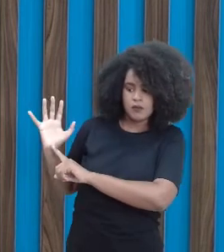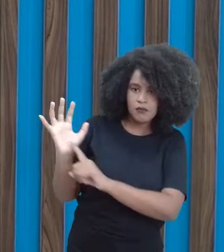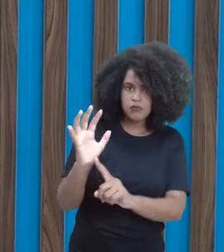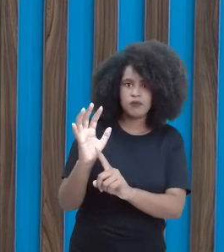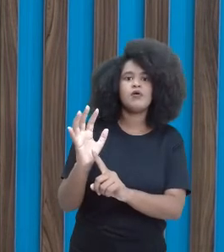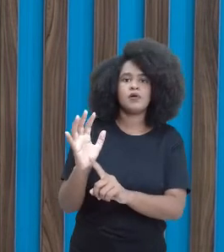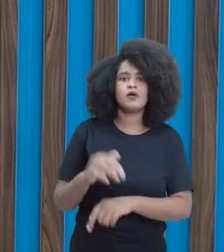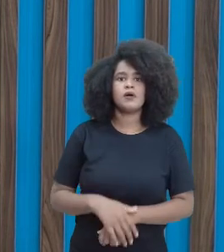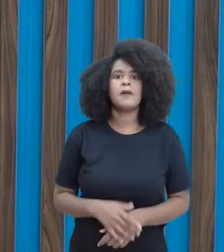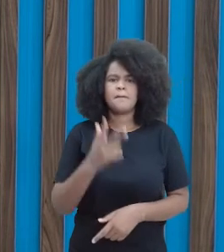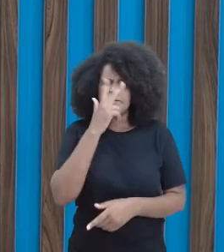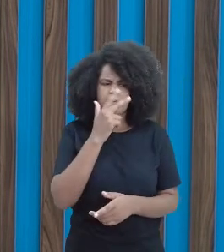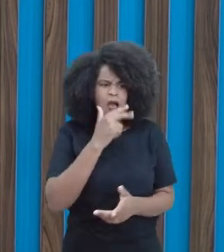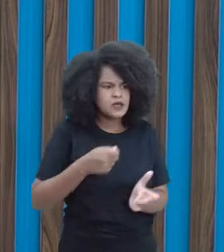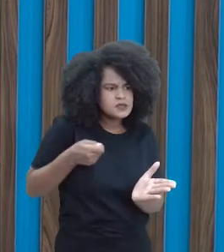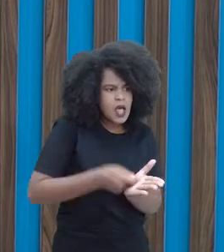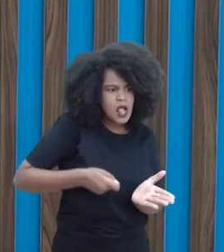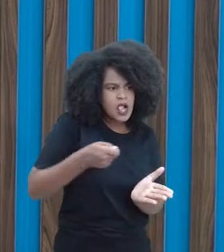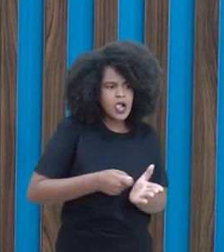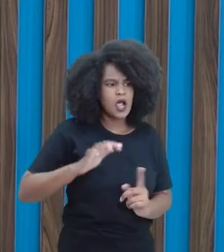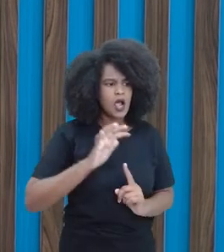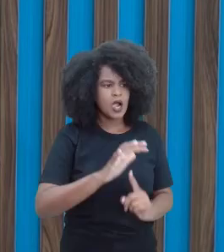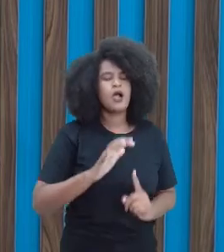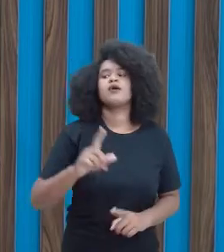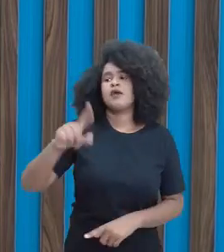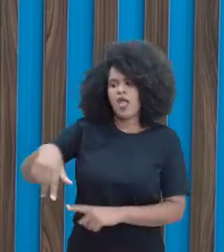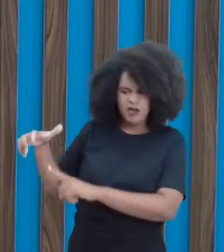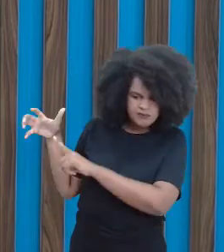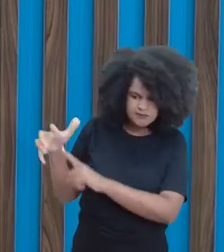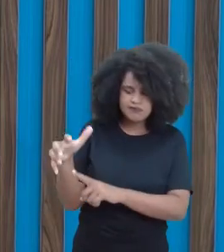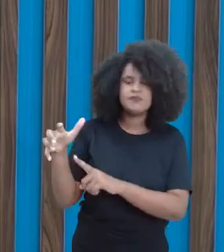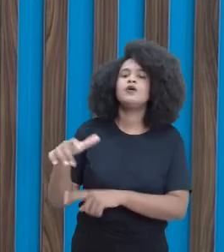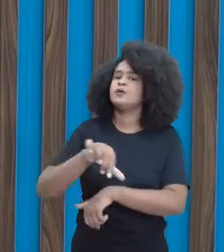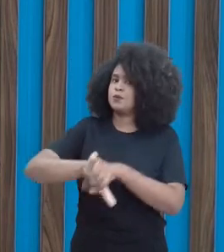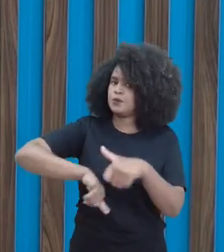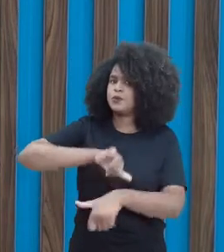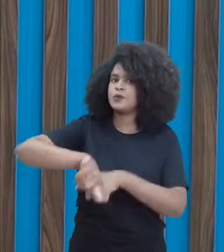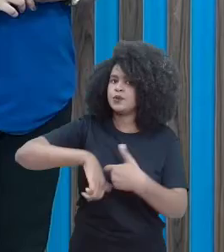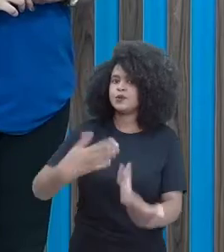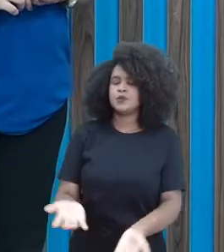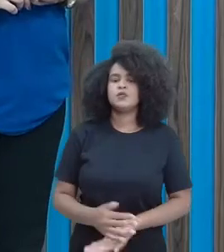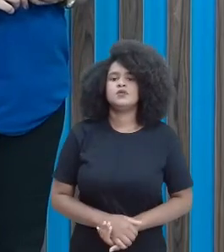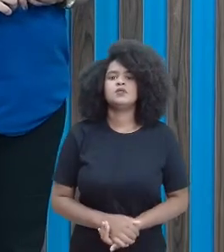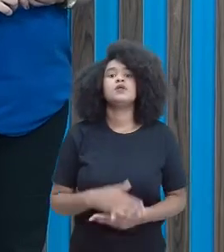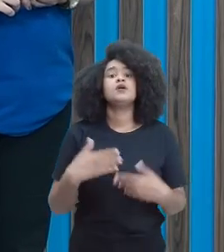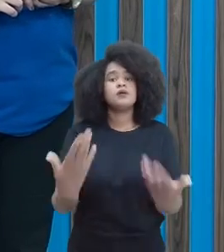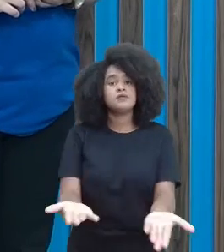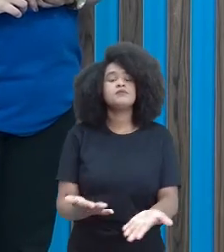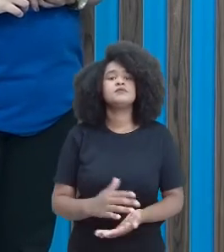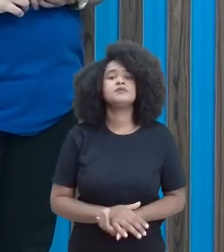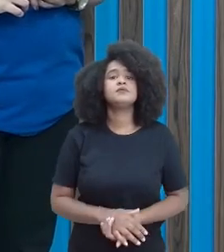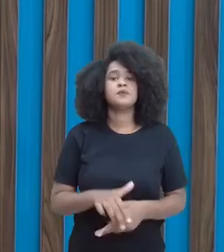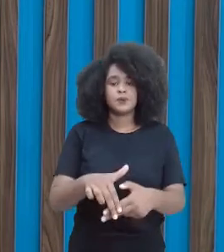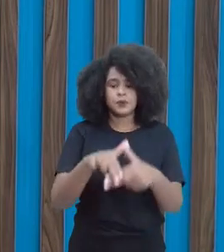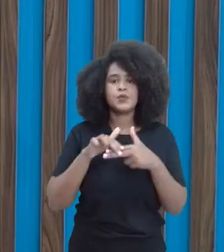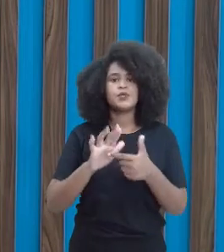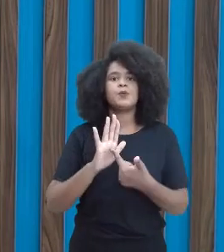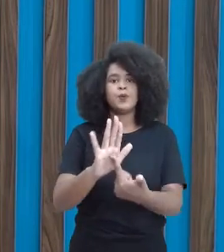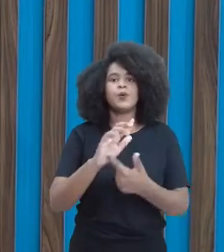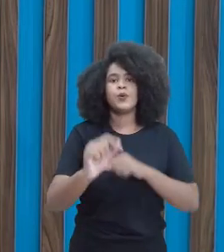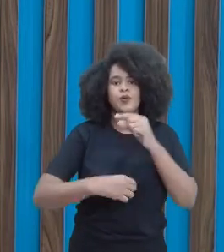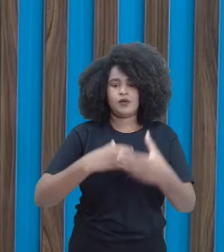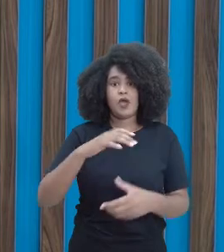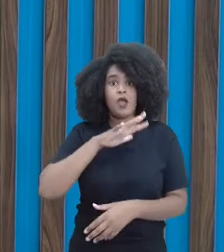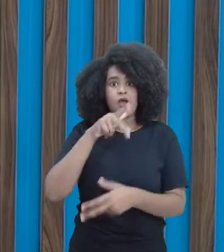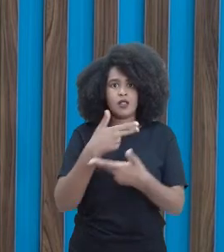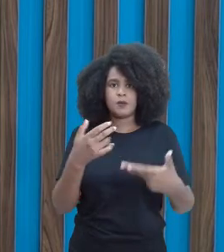conjunto de mudança. Isso é uma pressão ambiental, isso, né? Uma pressão de mudança. Né? E aí ele coloca aqui a questão aí das girafas,